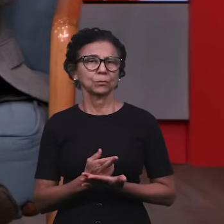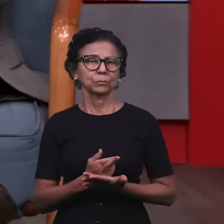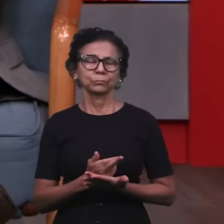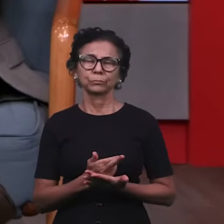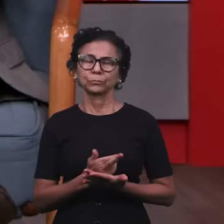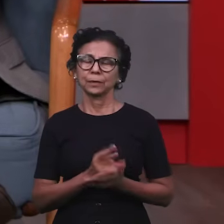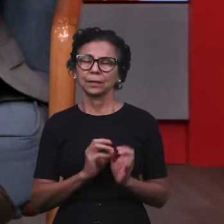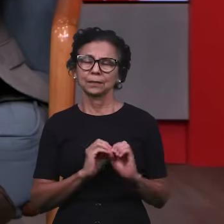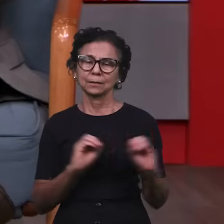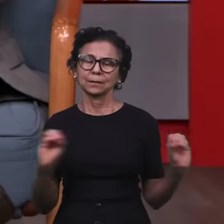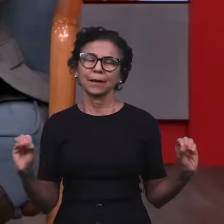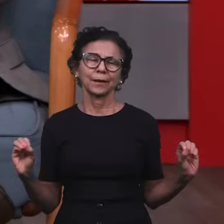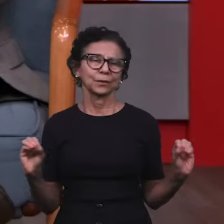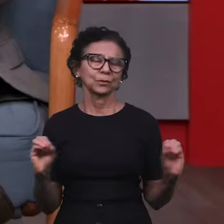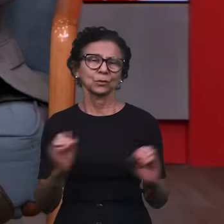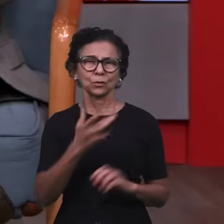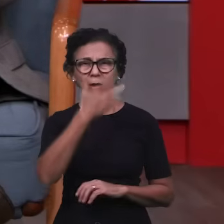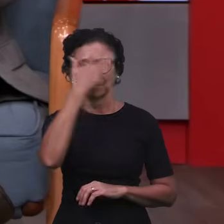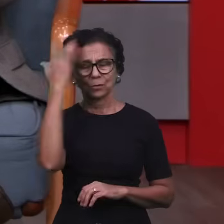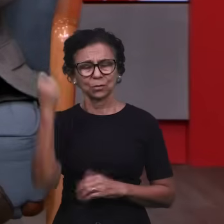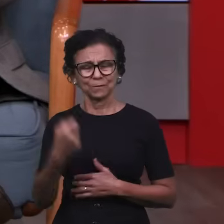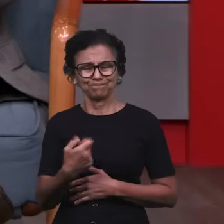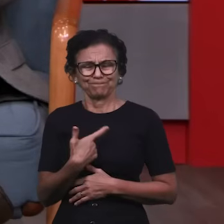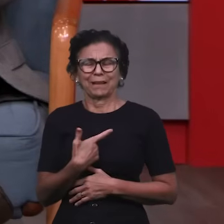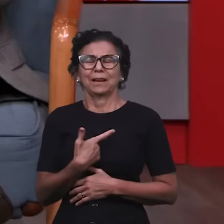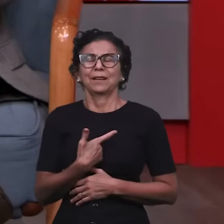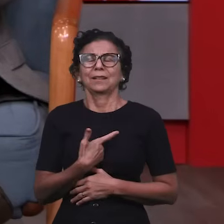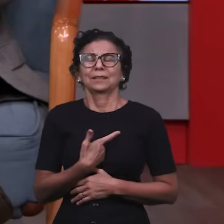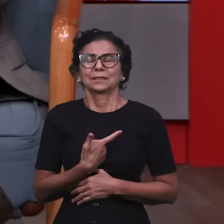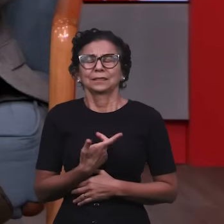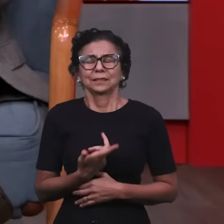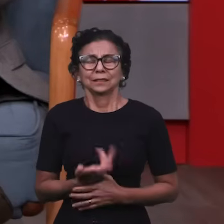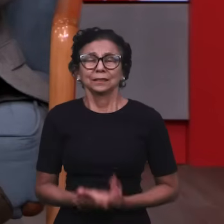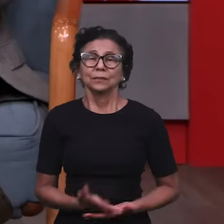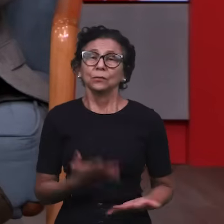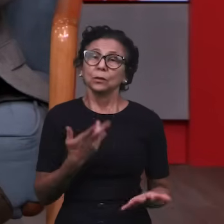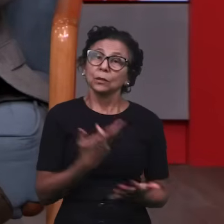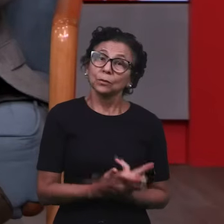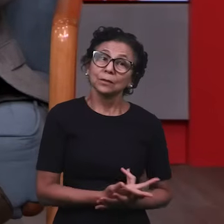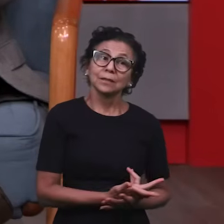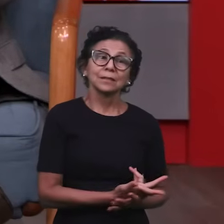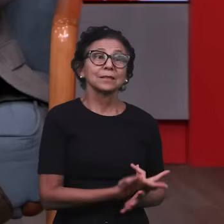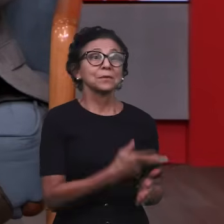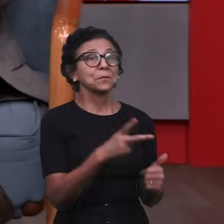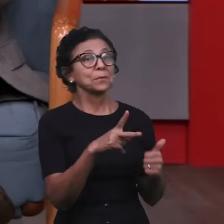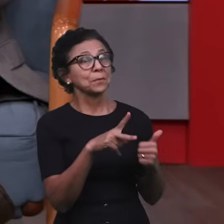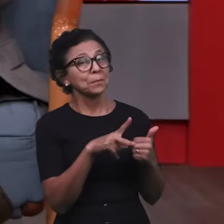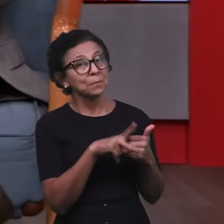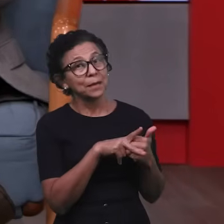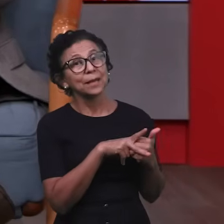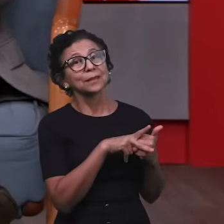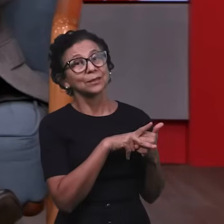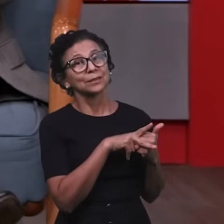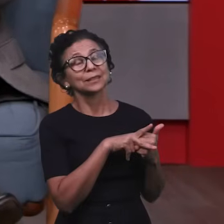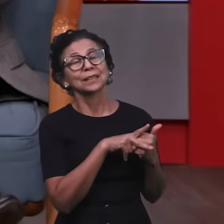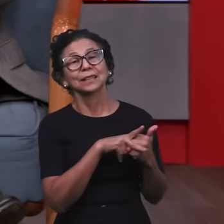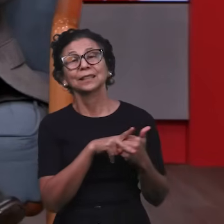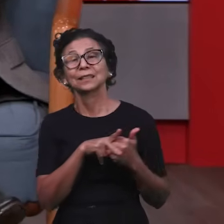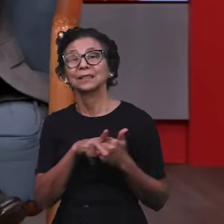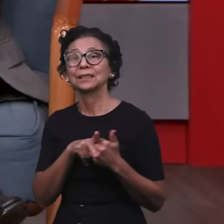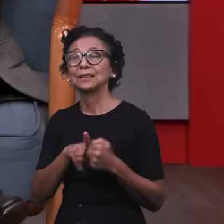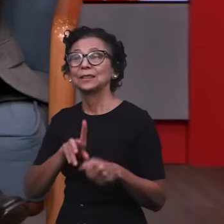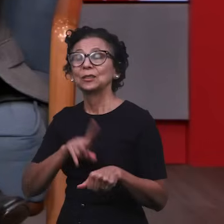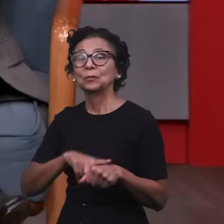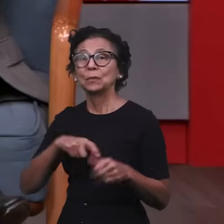o ouvido do homem. Foi isso que Pedro fez naquele momento, né? Ali,